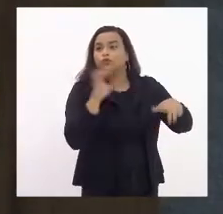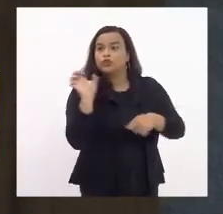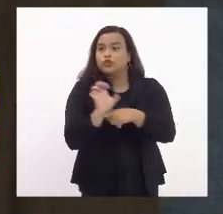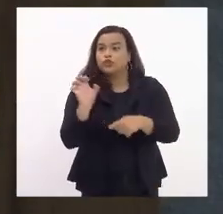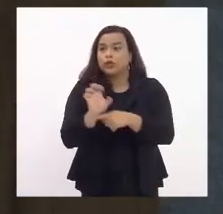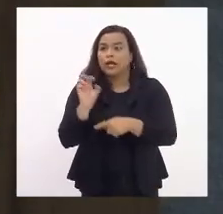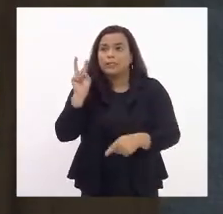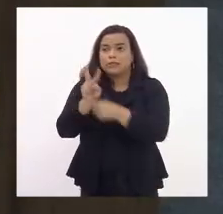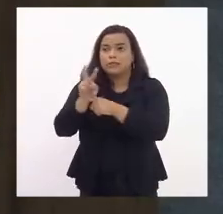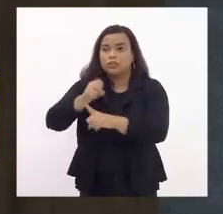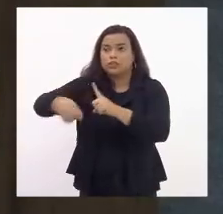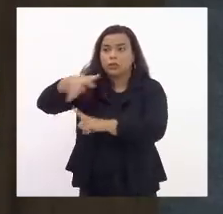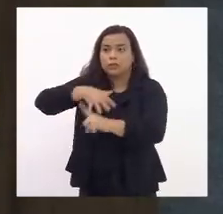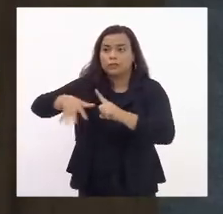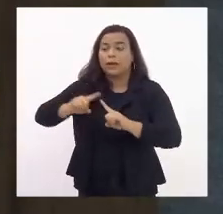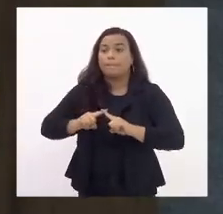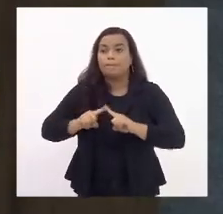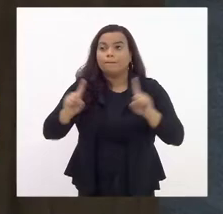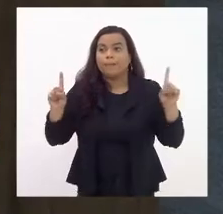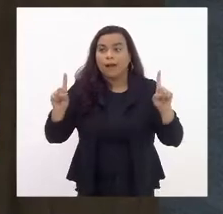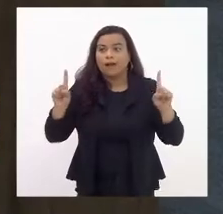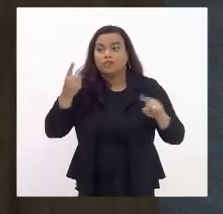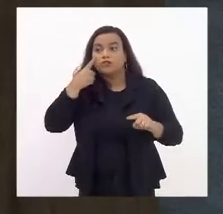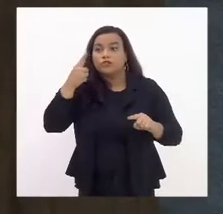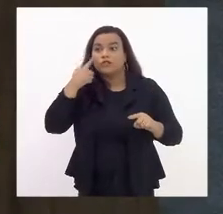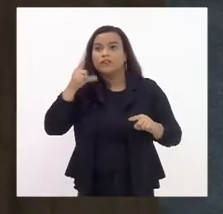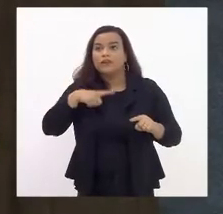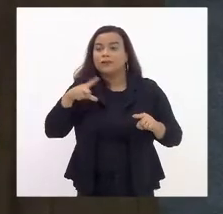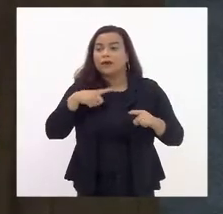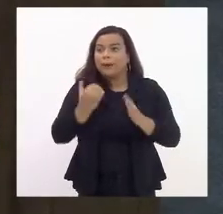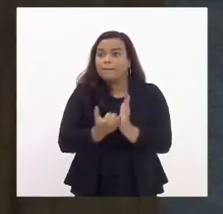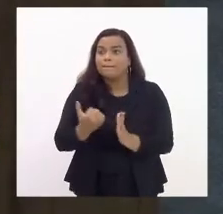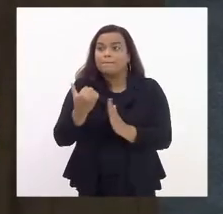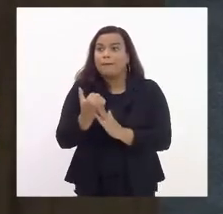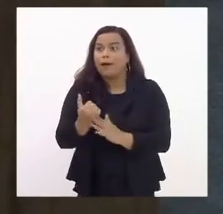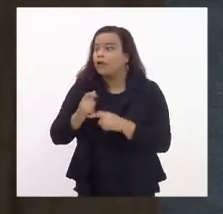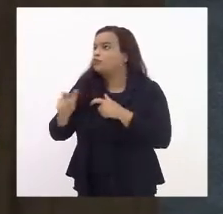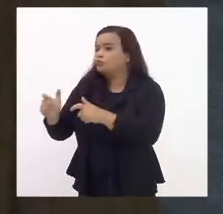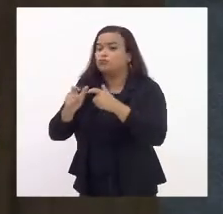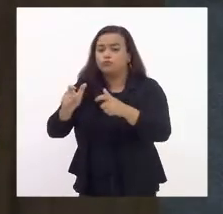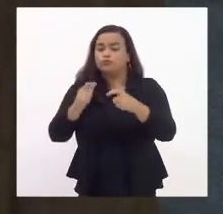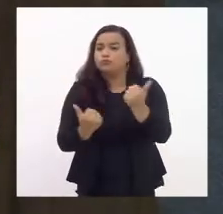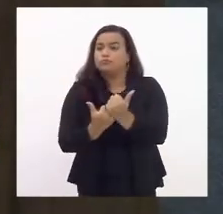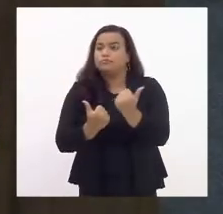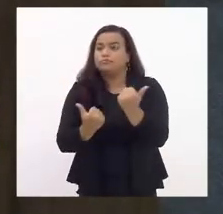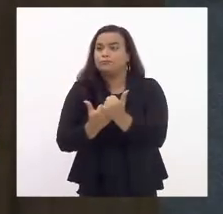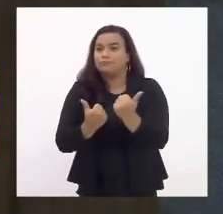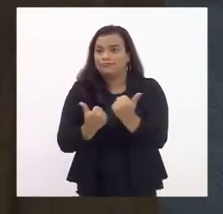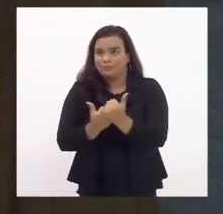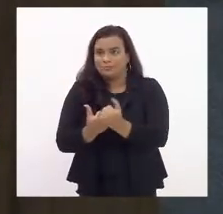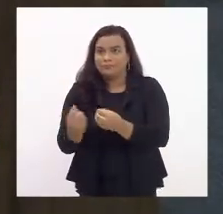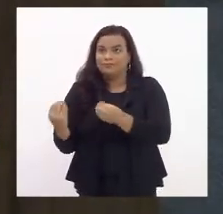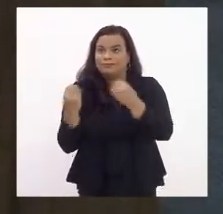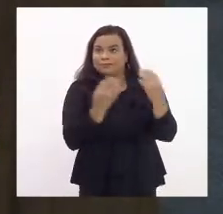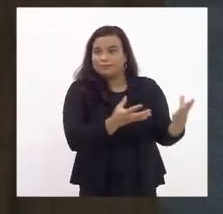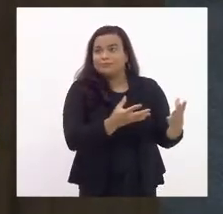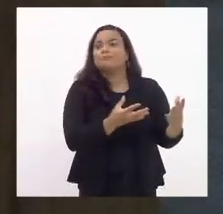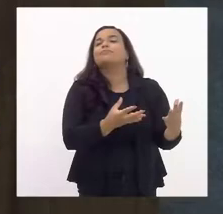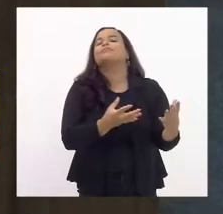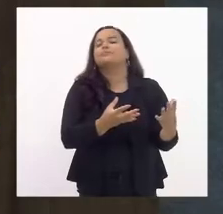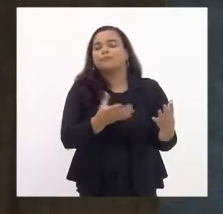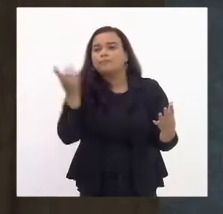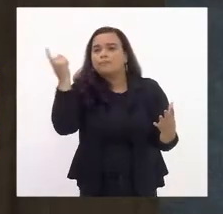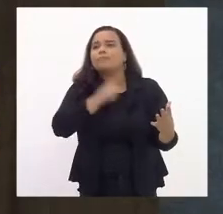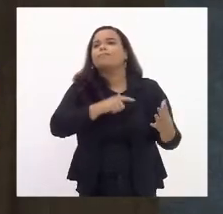Assistência Social, mas ele prevê a ampliação das fontes de custeio para dar essa efetividade